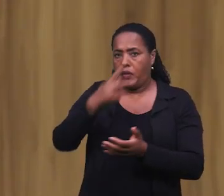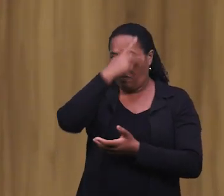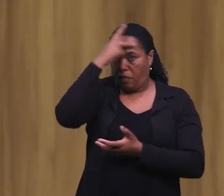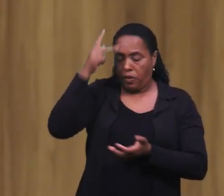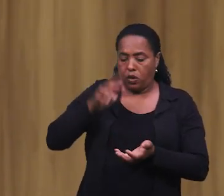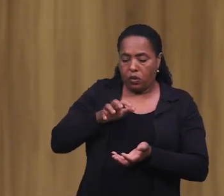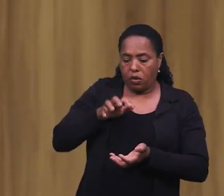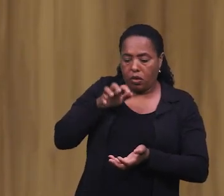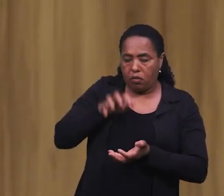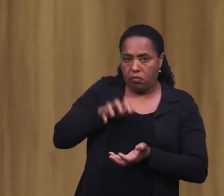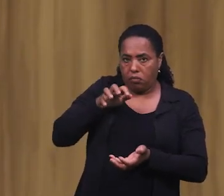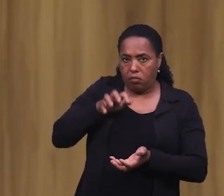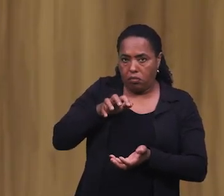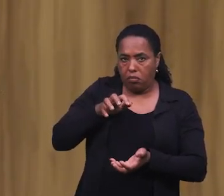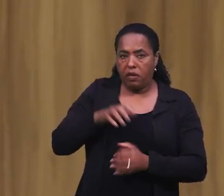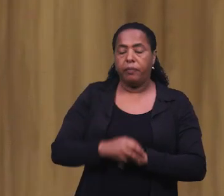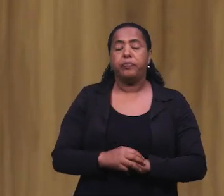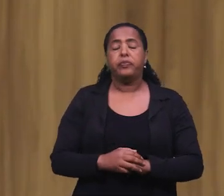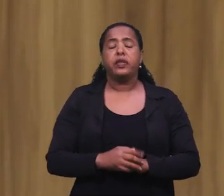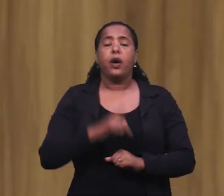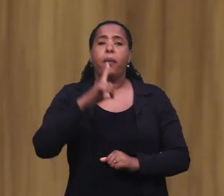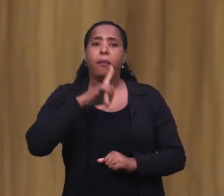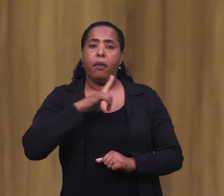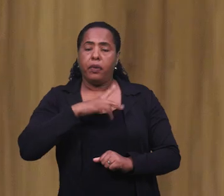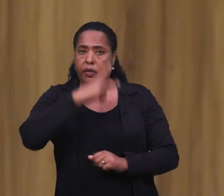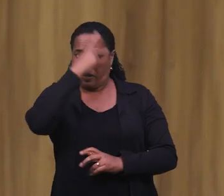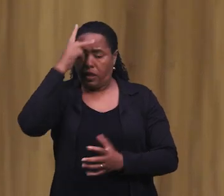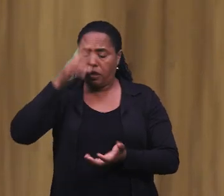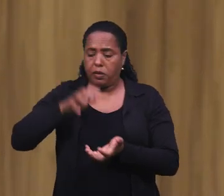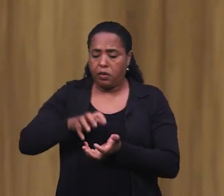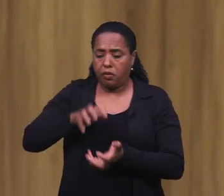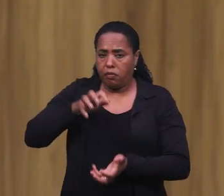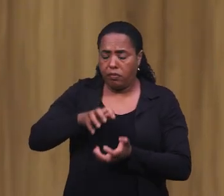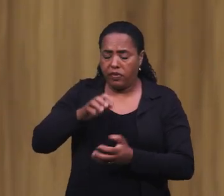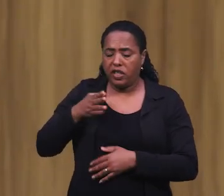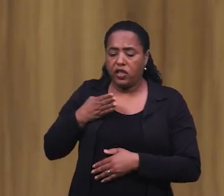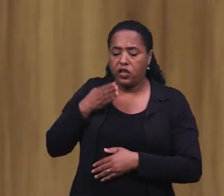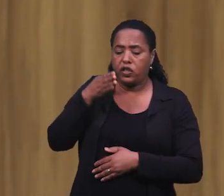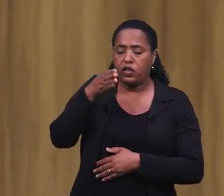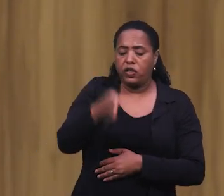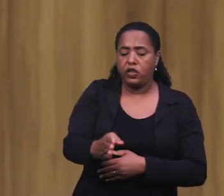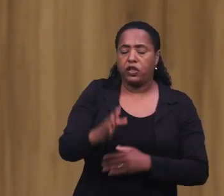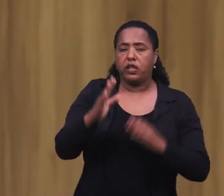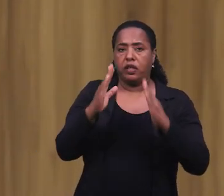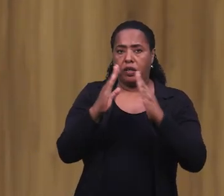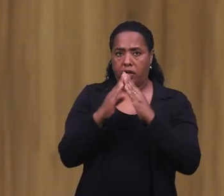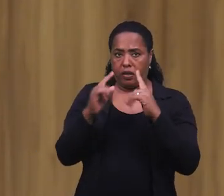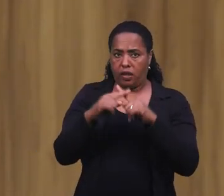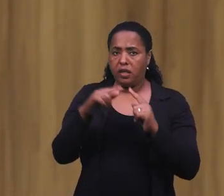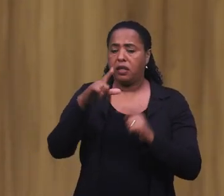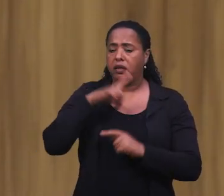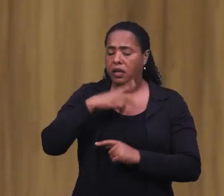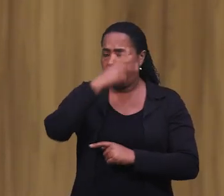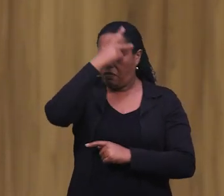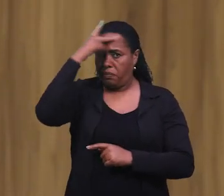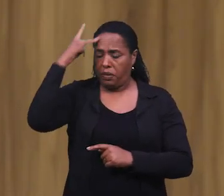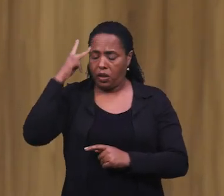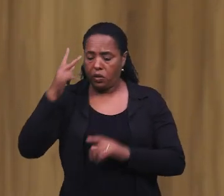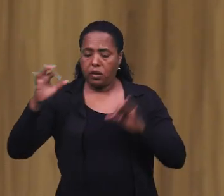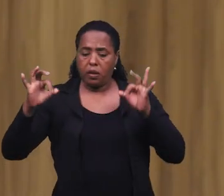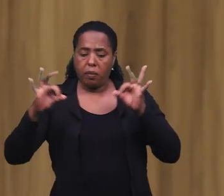irmãos preparados para assisti-los, né? Para buscar a melhor condição ali no templo.